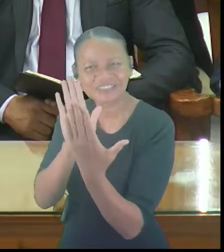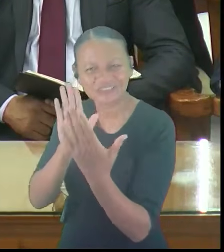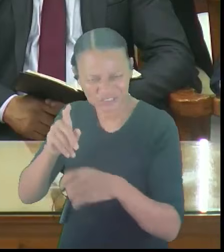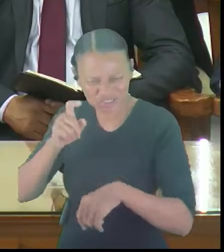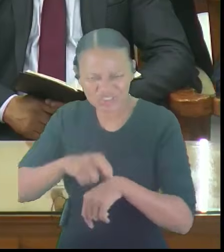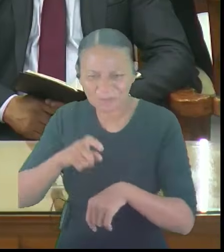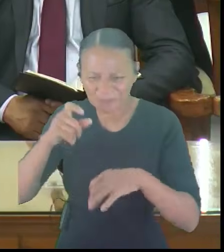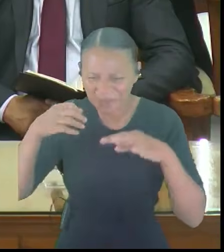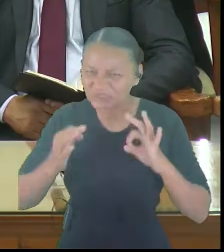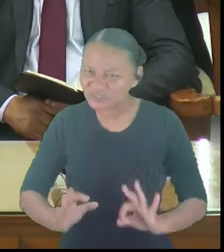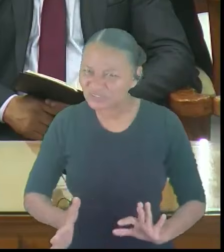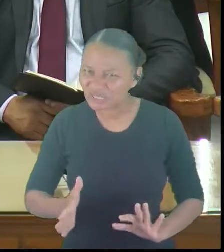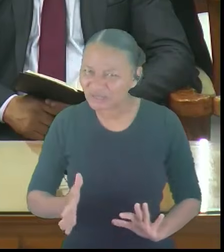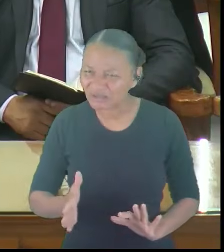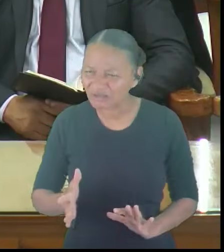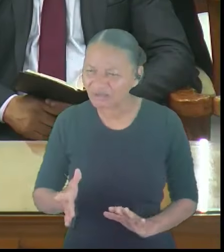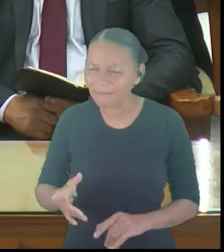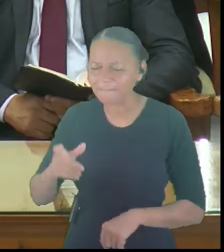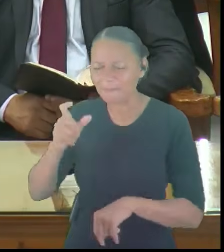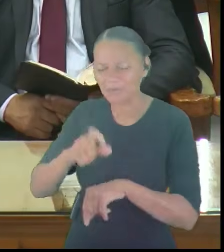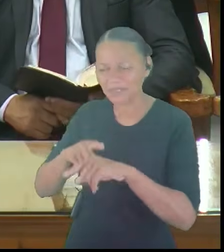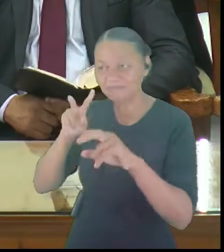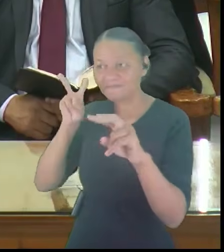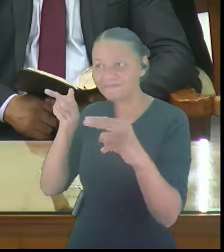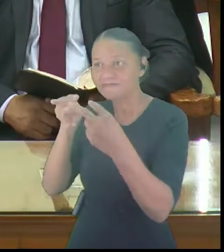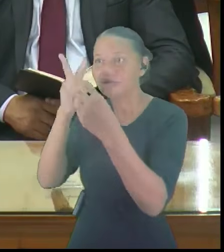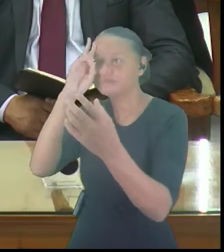tempo? Quando é que vai chegar esse tempo de